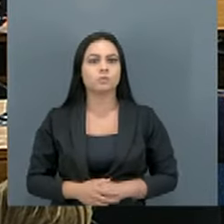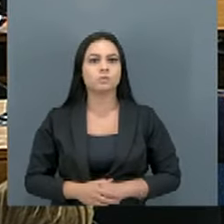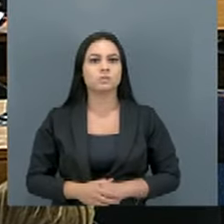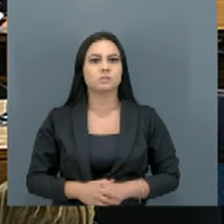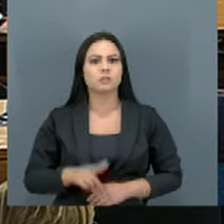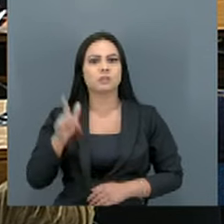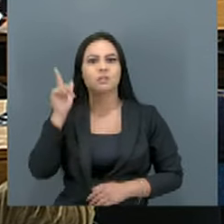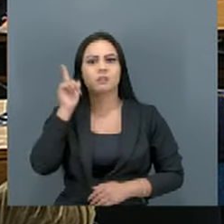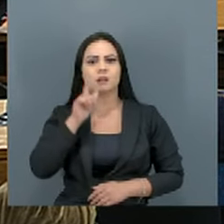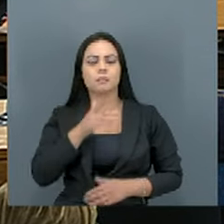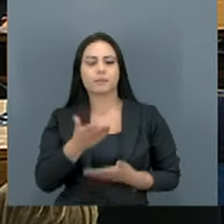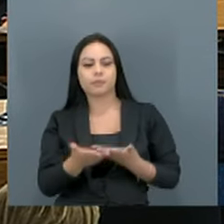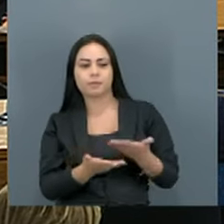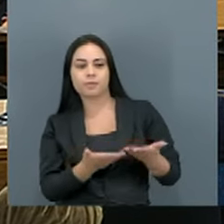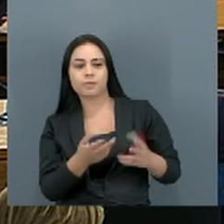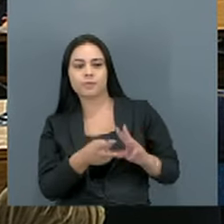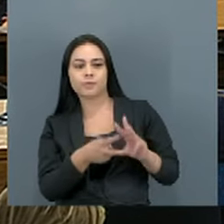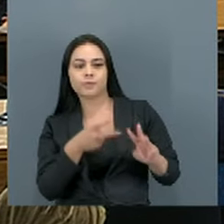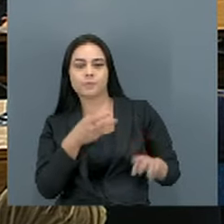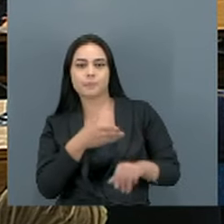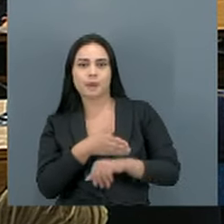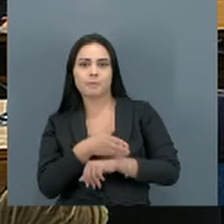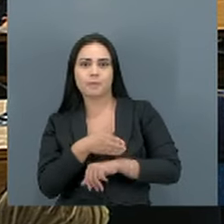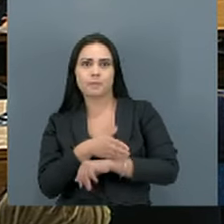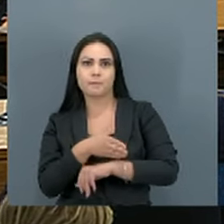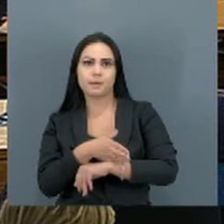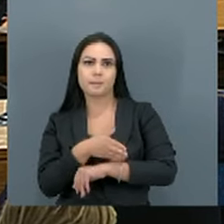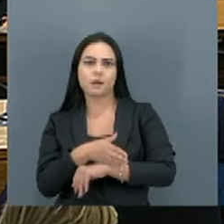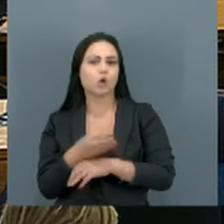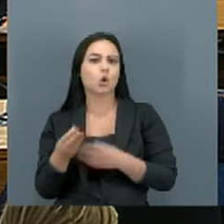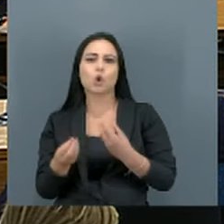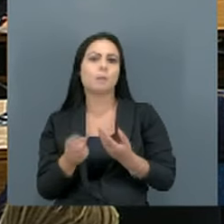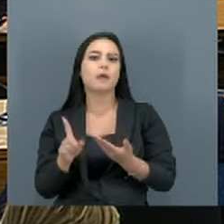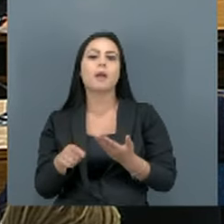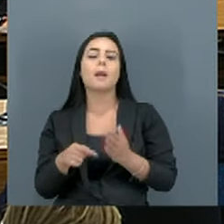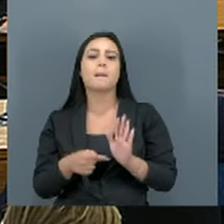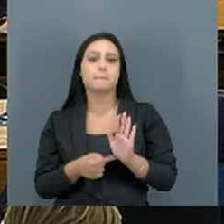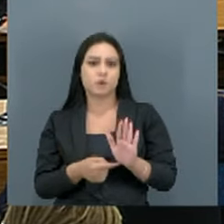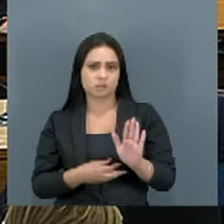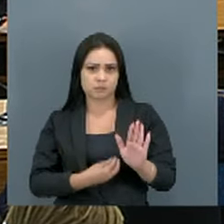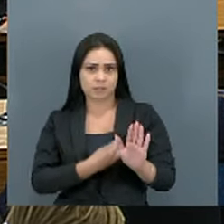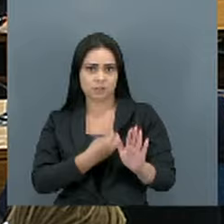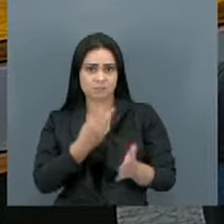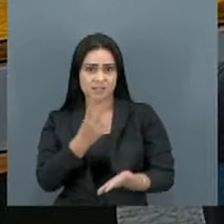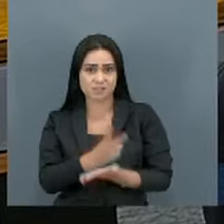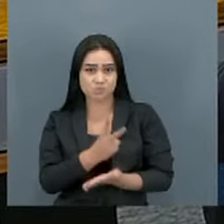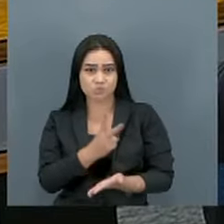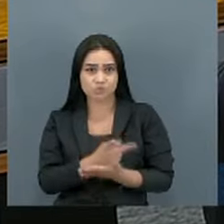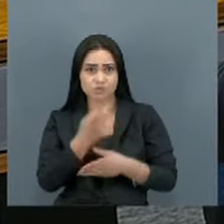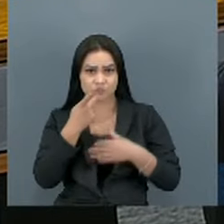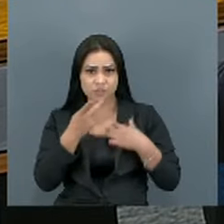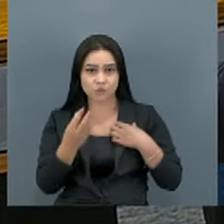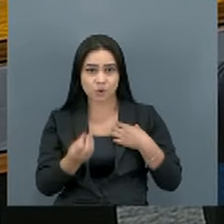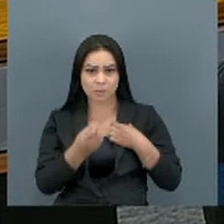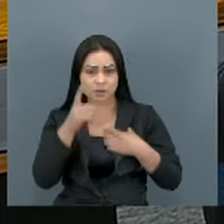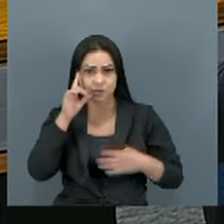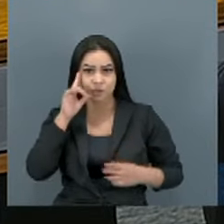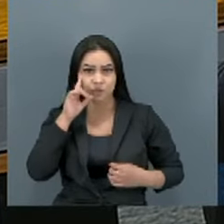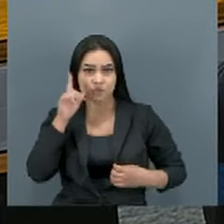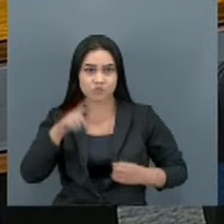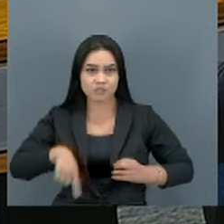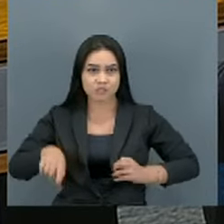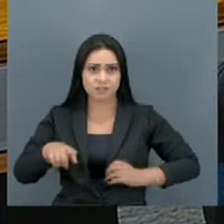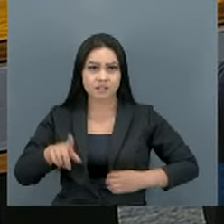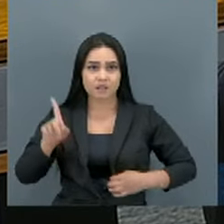Eles ganham lá os índios, eles participam, como é que é? Eles mostram a realidade mesmo? Ele diz como é que é o dia a dia,